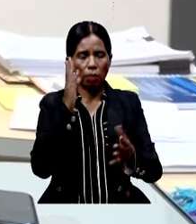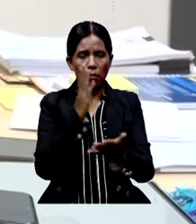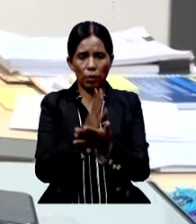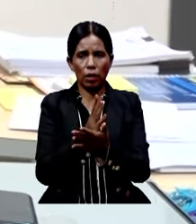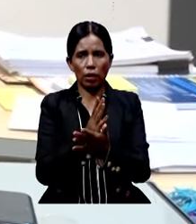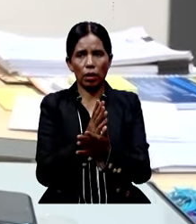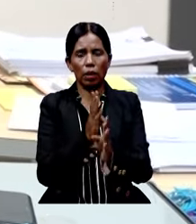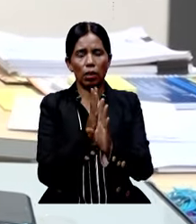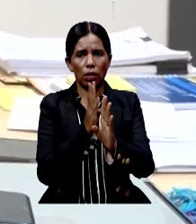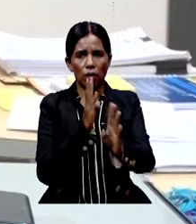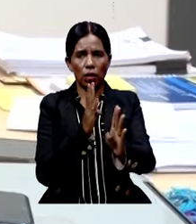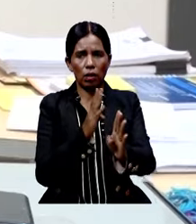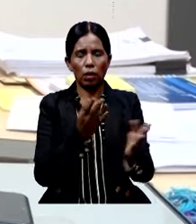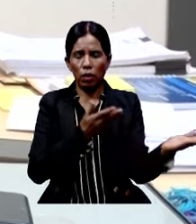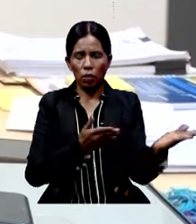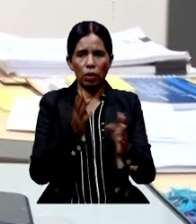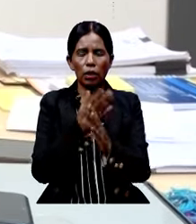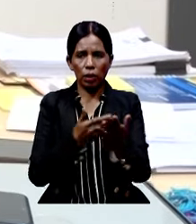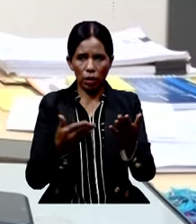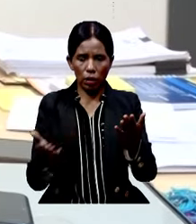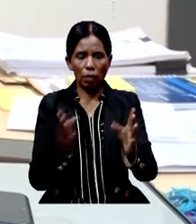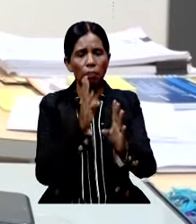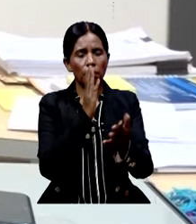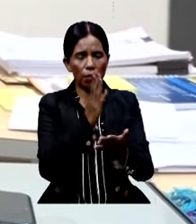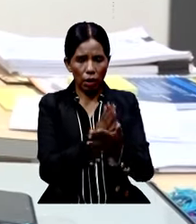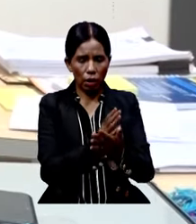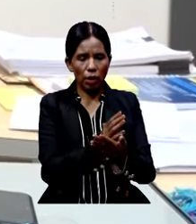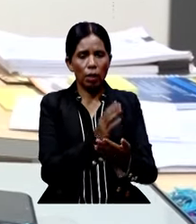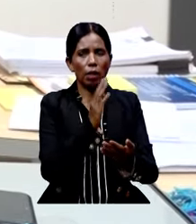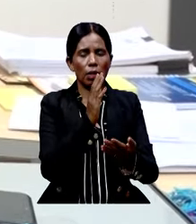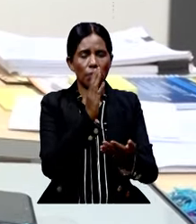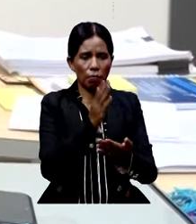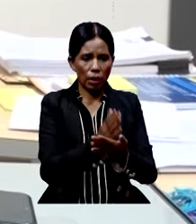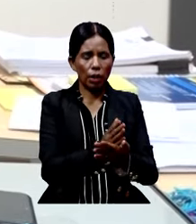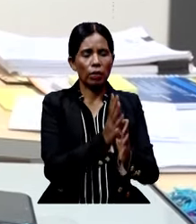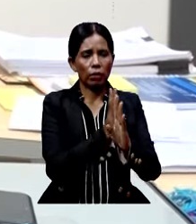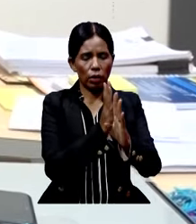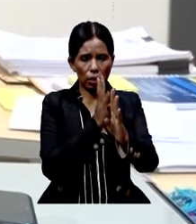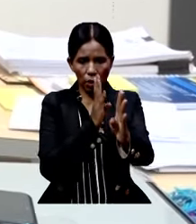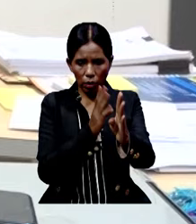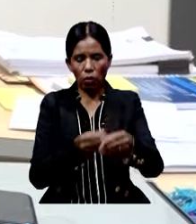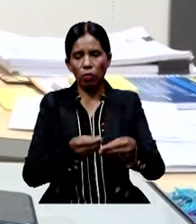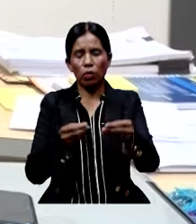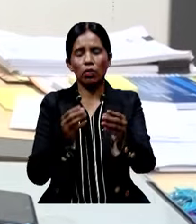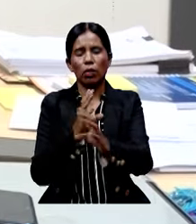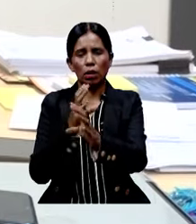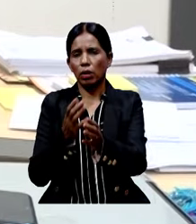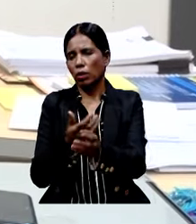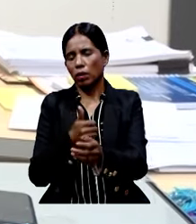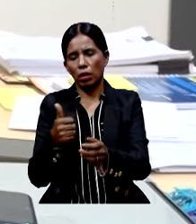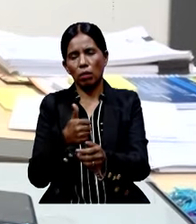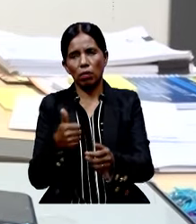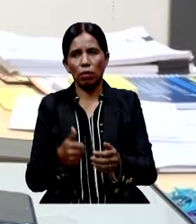ni atu ba sosa batula sa sankare para ia fatin be fo espaço fale ba fatin selo e da la ruma